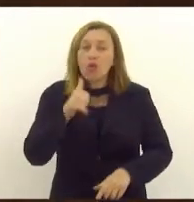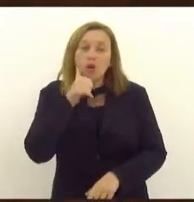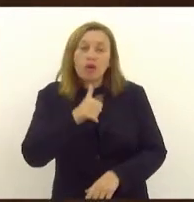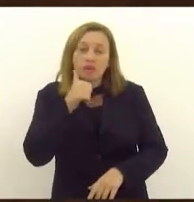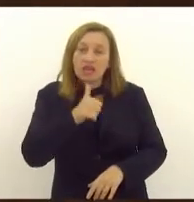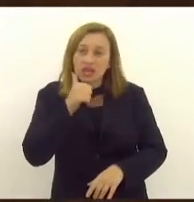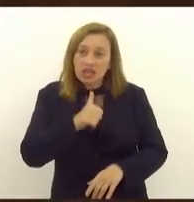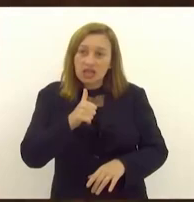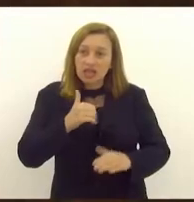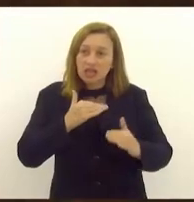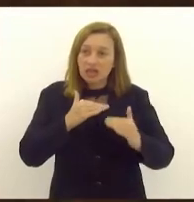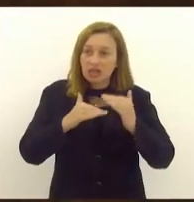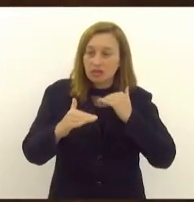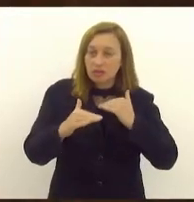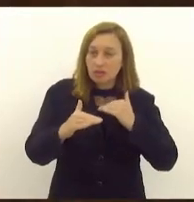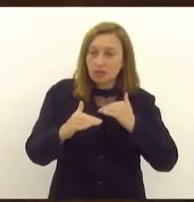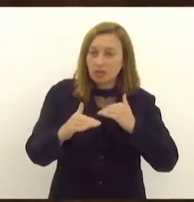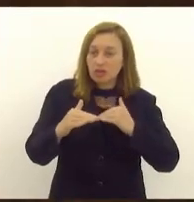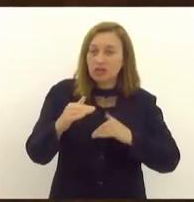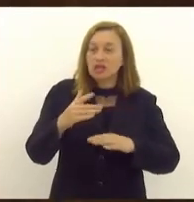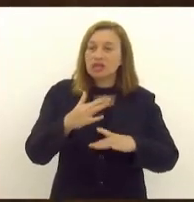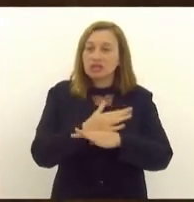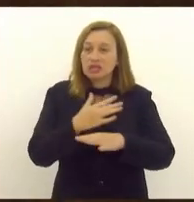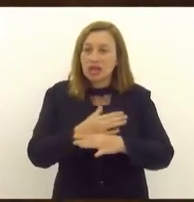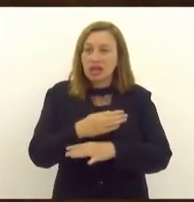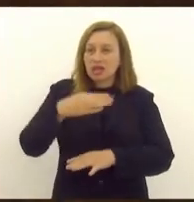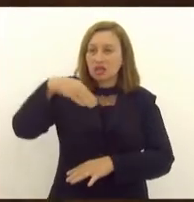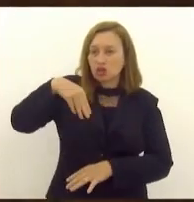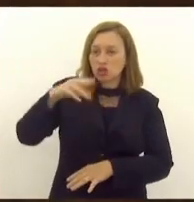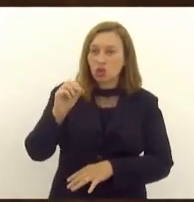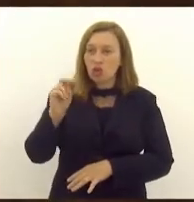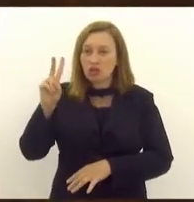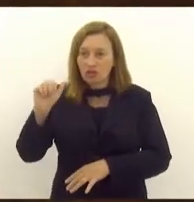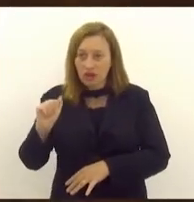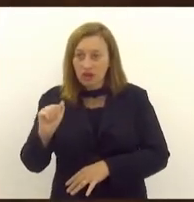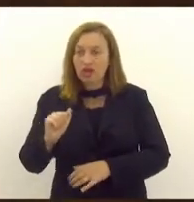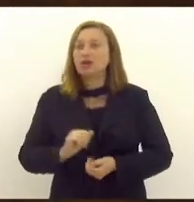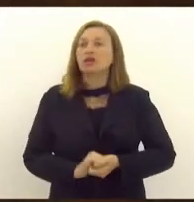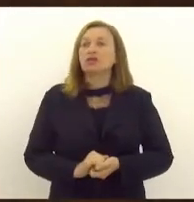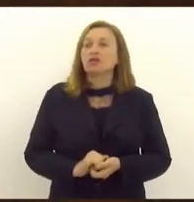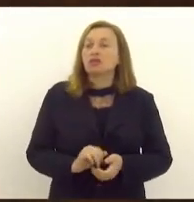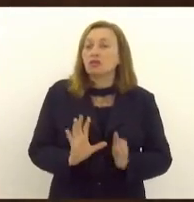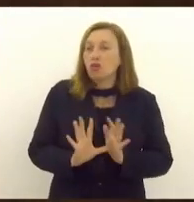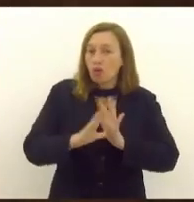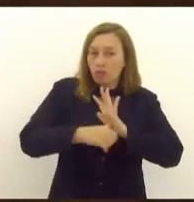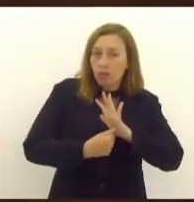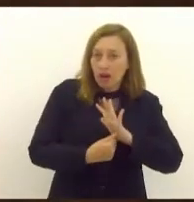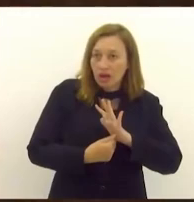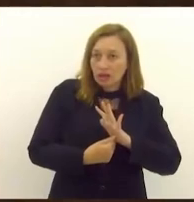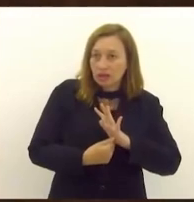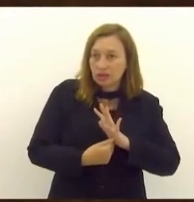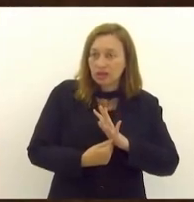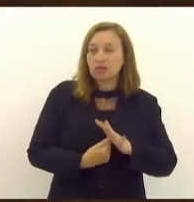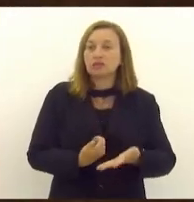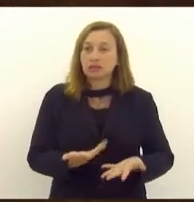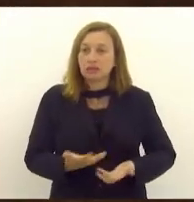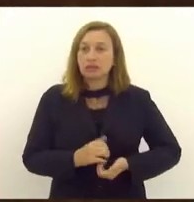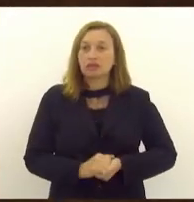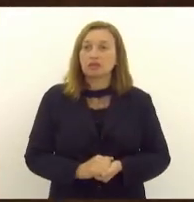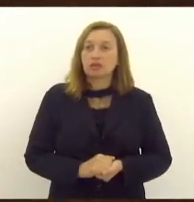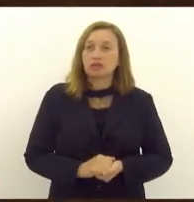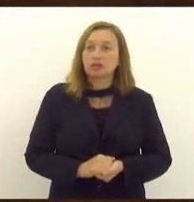Nova foi foi assaltada né e os meliantes ali